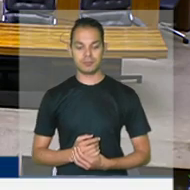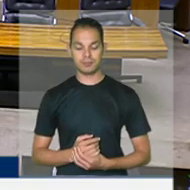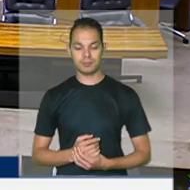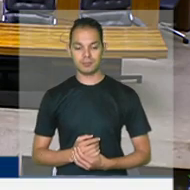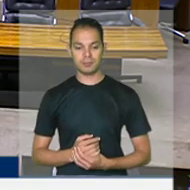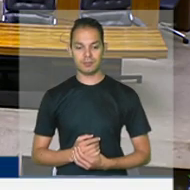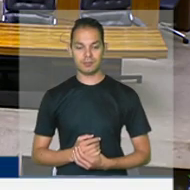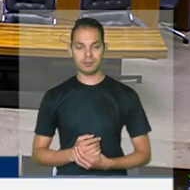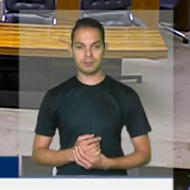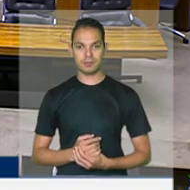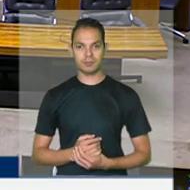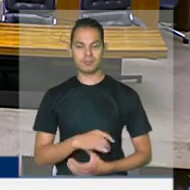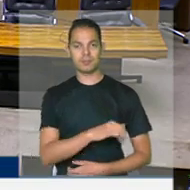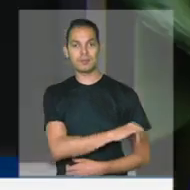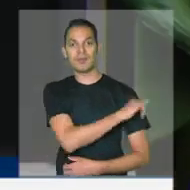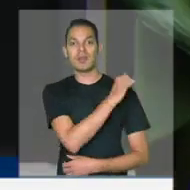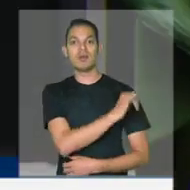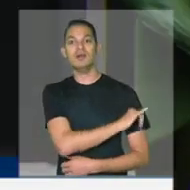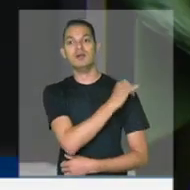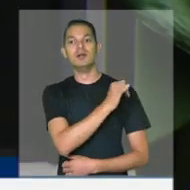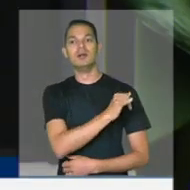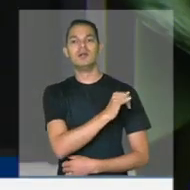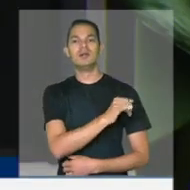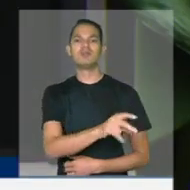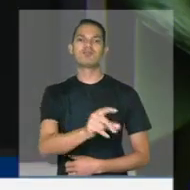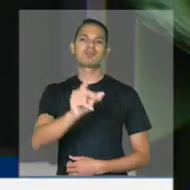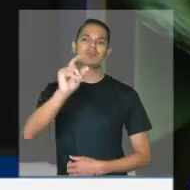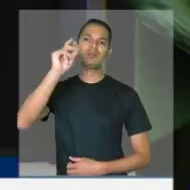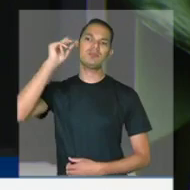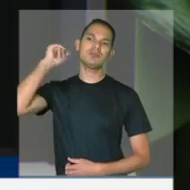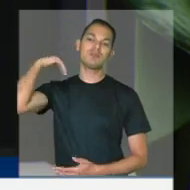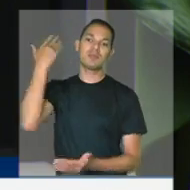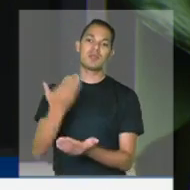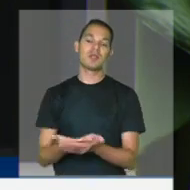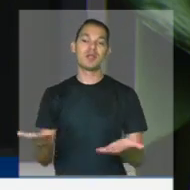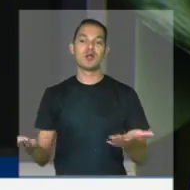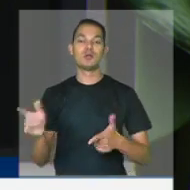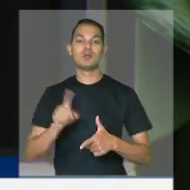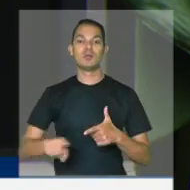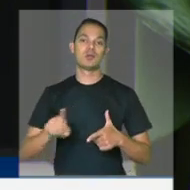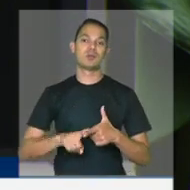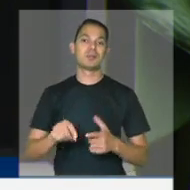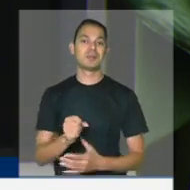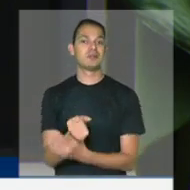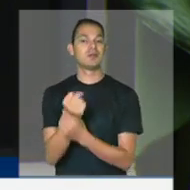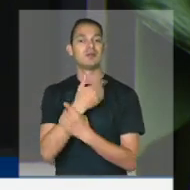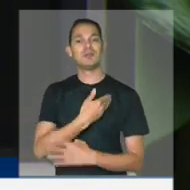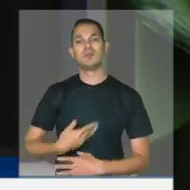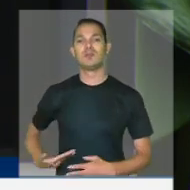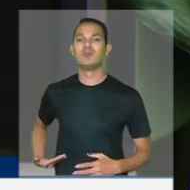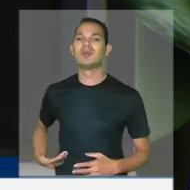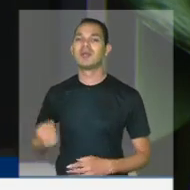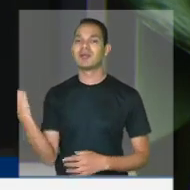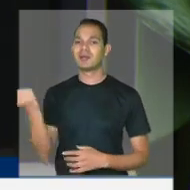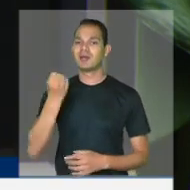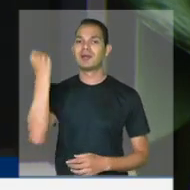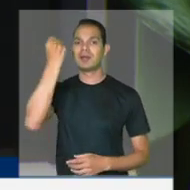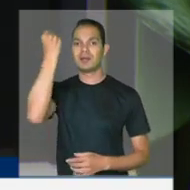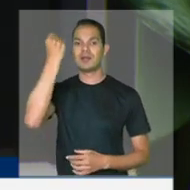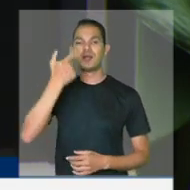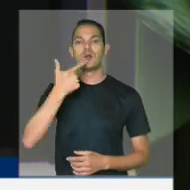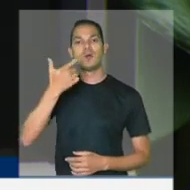Rio de Janeiro, deputado Edmilson, vive há muito tempo uma crise de segurança pública muito profunda. E